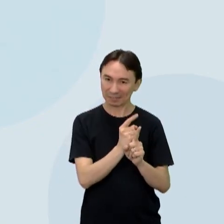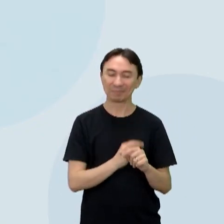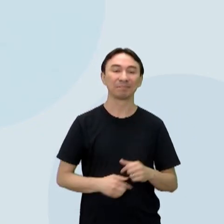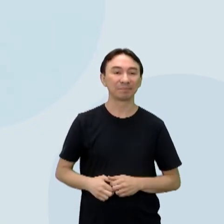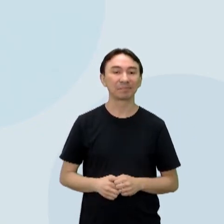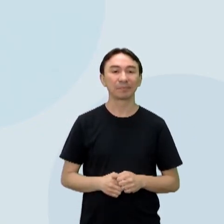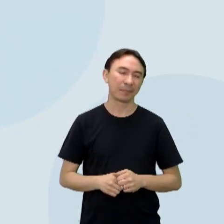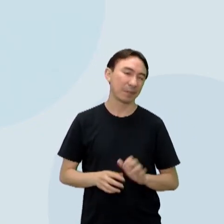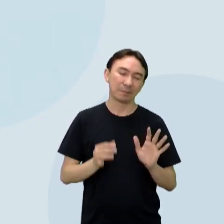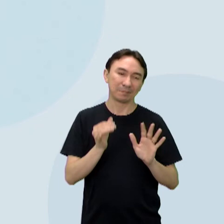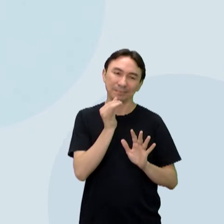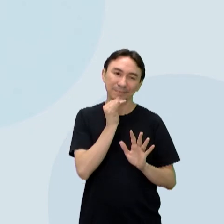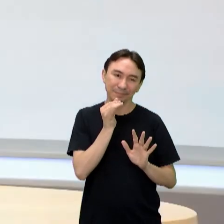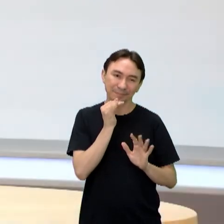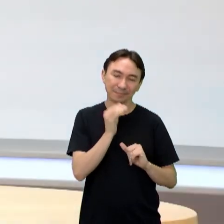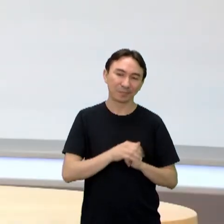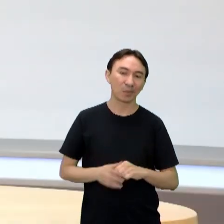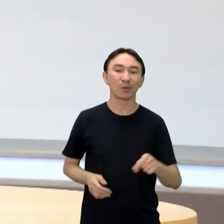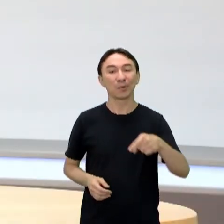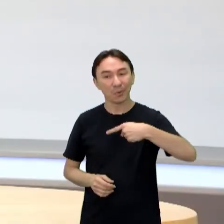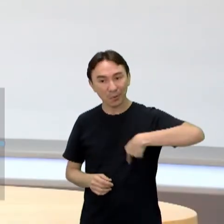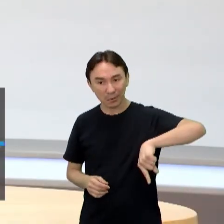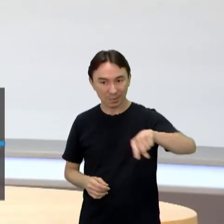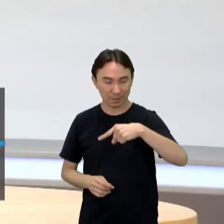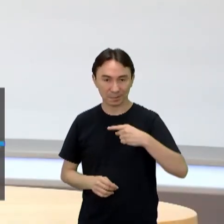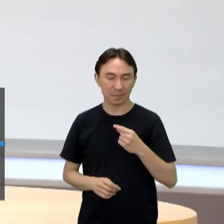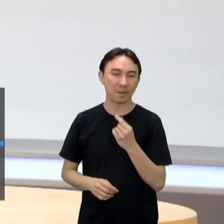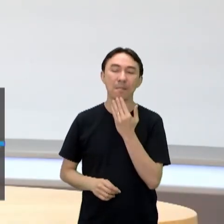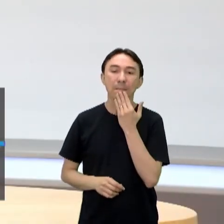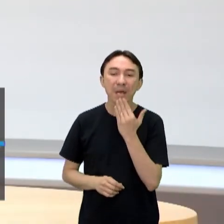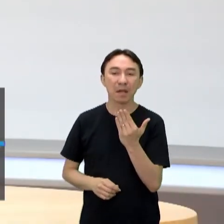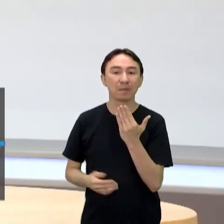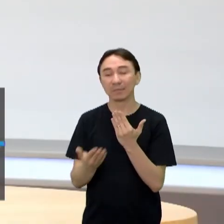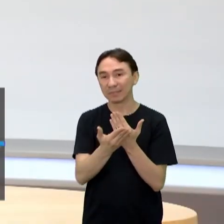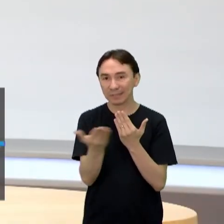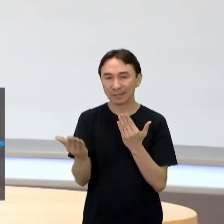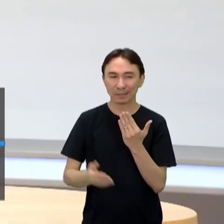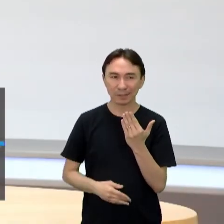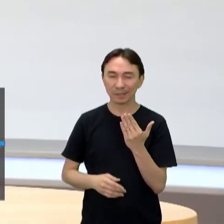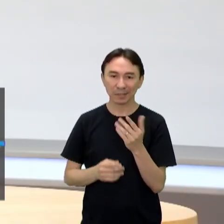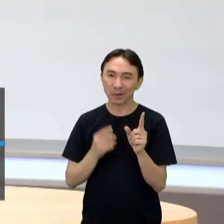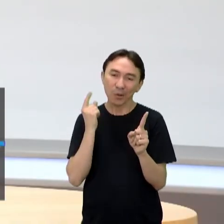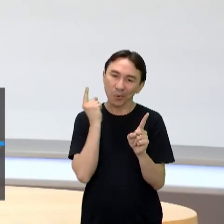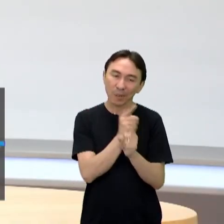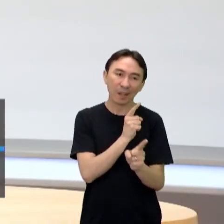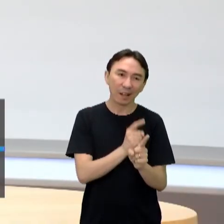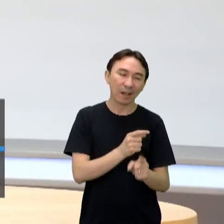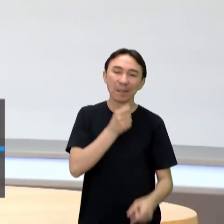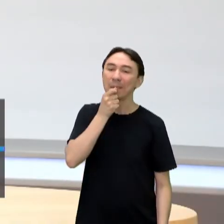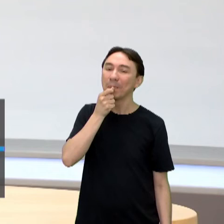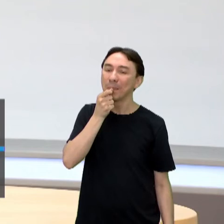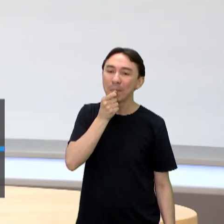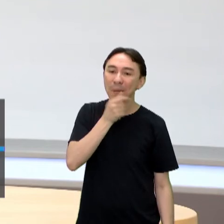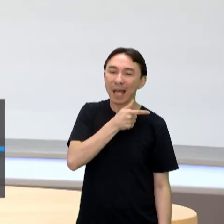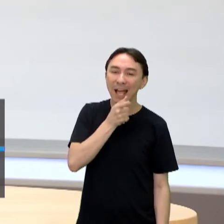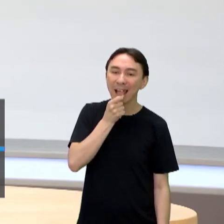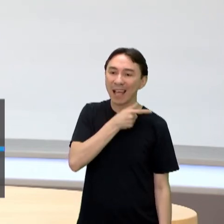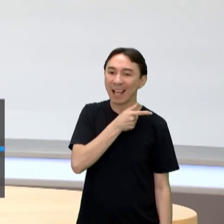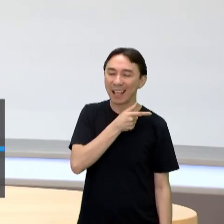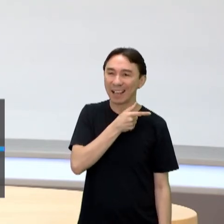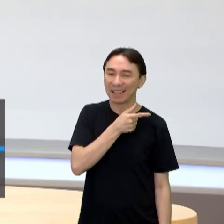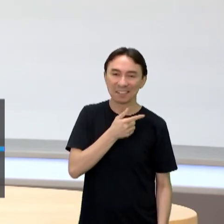que, quando nós pedimos para vocês identificarem, né, humor, por exemplo, não